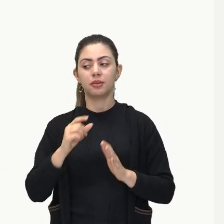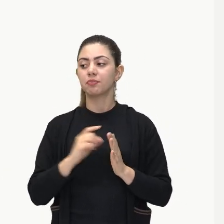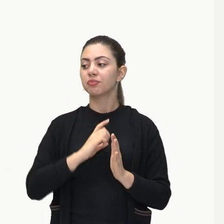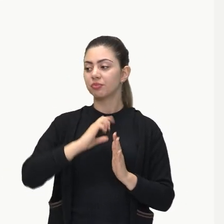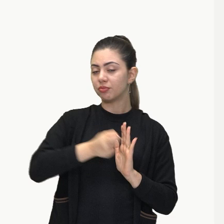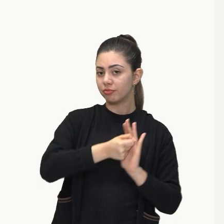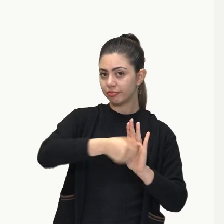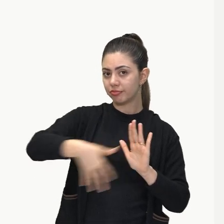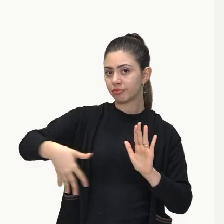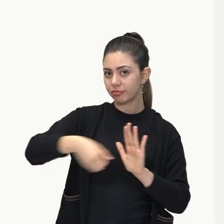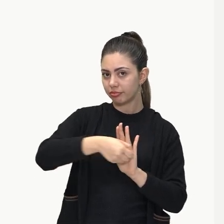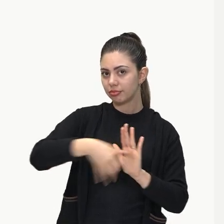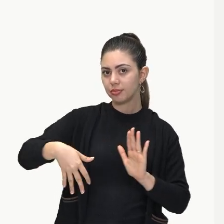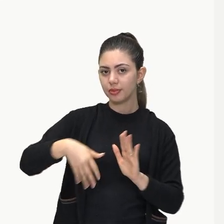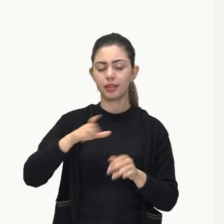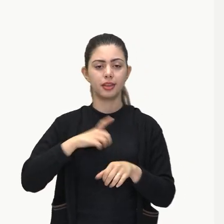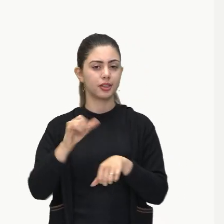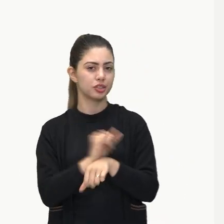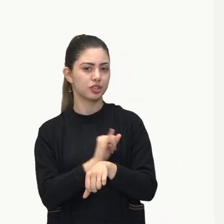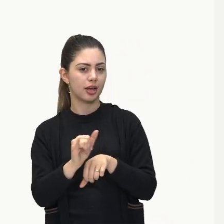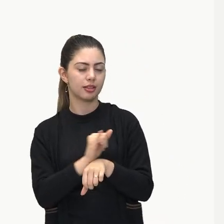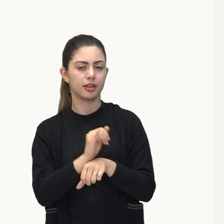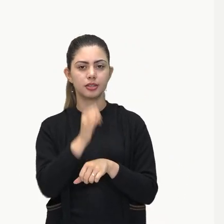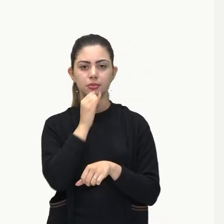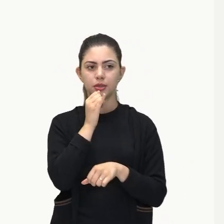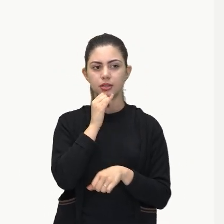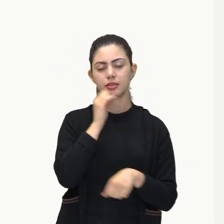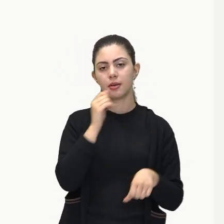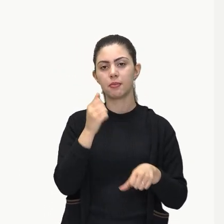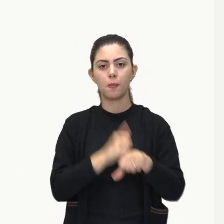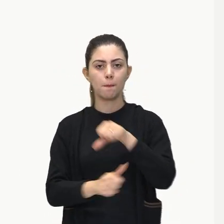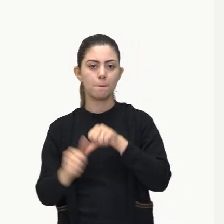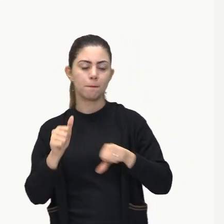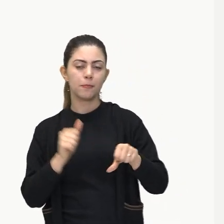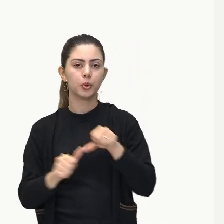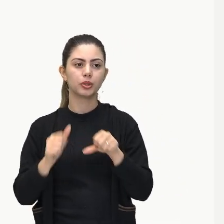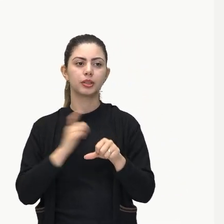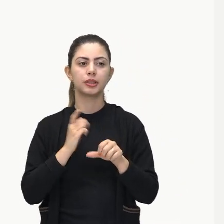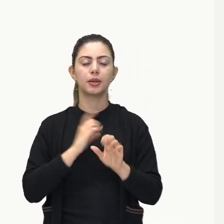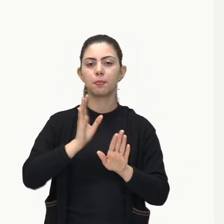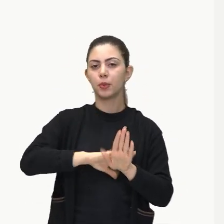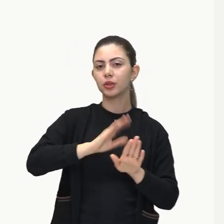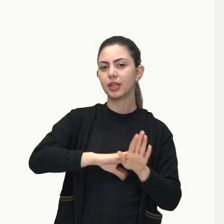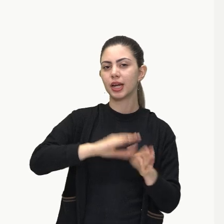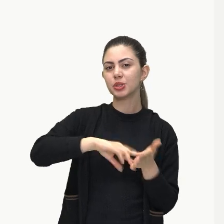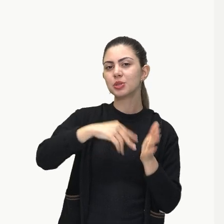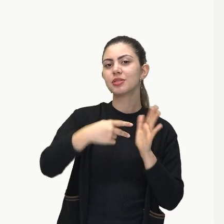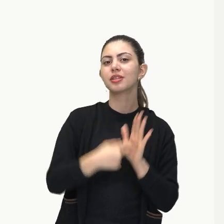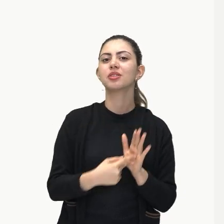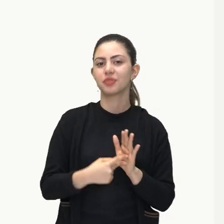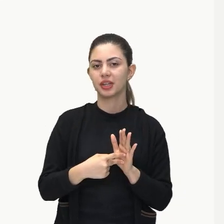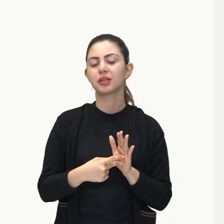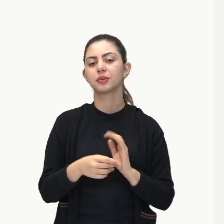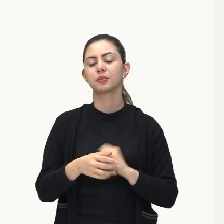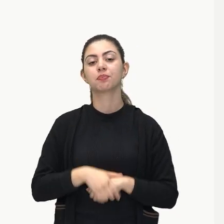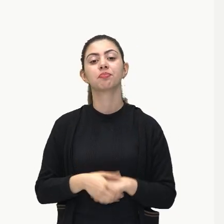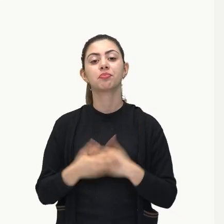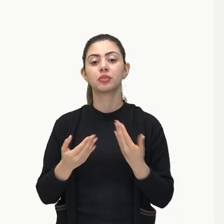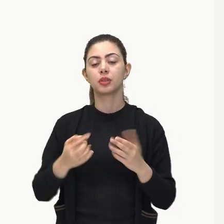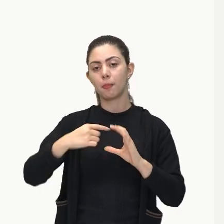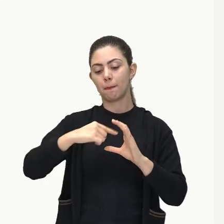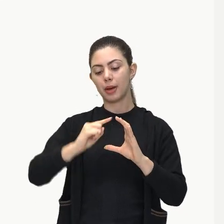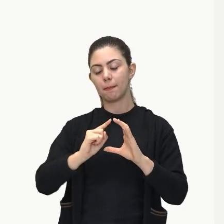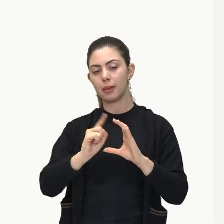que modificam a língua, que transformam, que passam uma mensagem de uma forma diferenciada. O tic-tac, que faz parte de